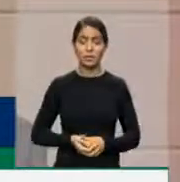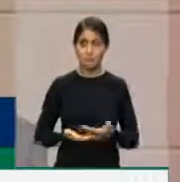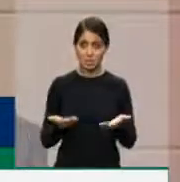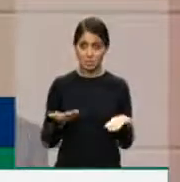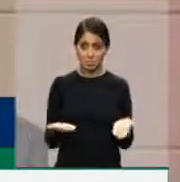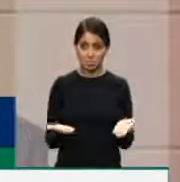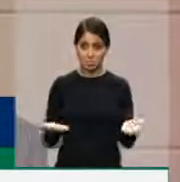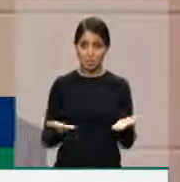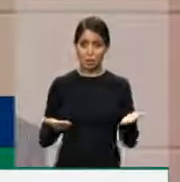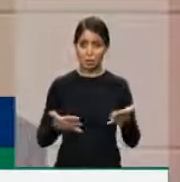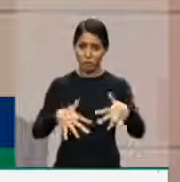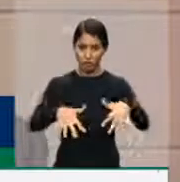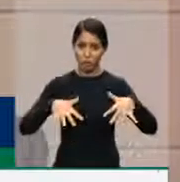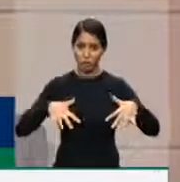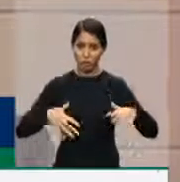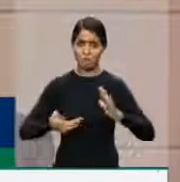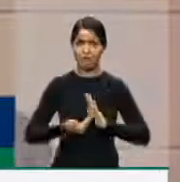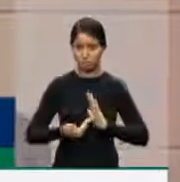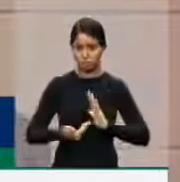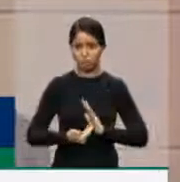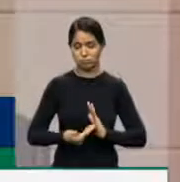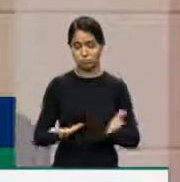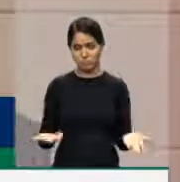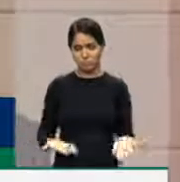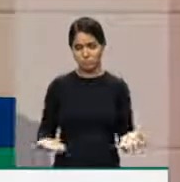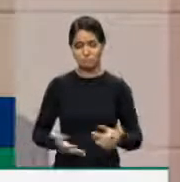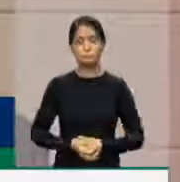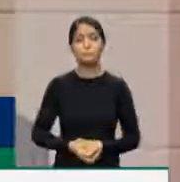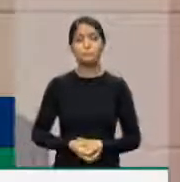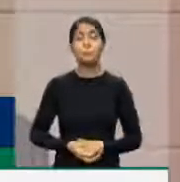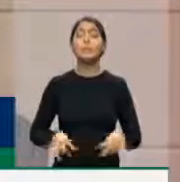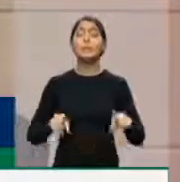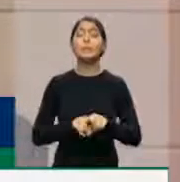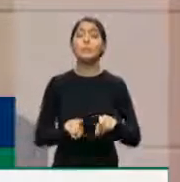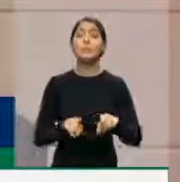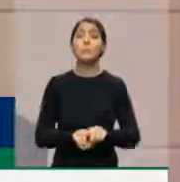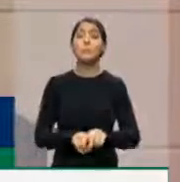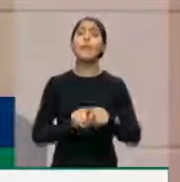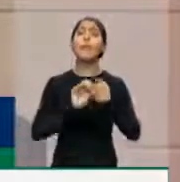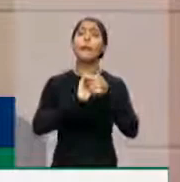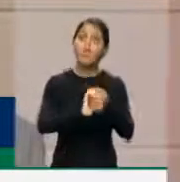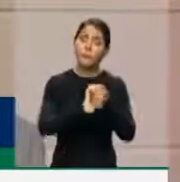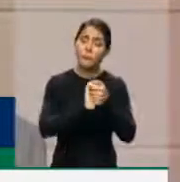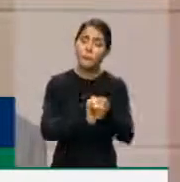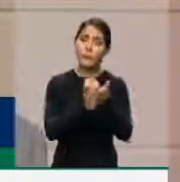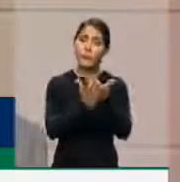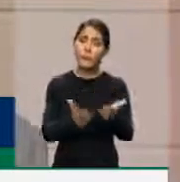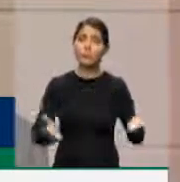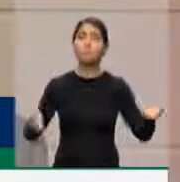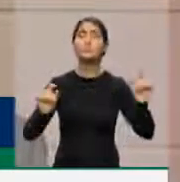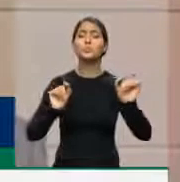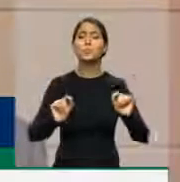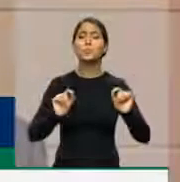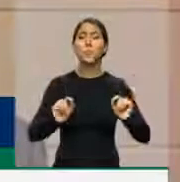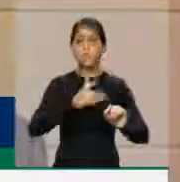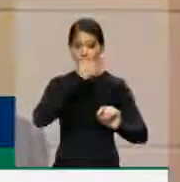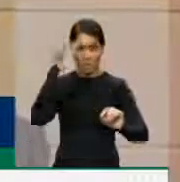sessão da Câmara nesse momento. Cumprimento também aqueles que nos acompanham pela TV